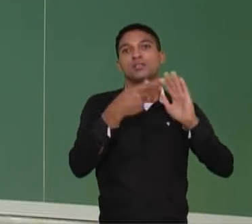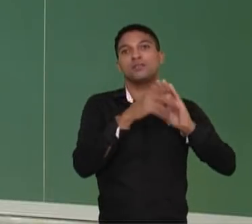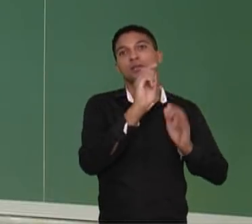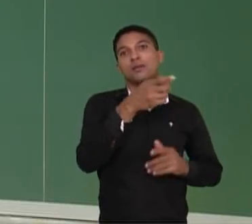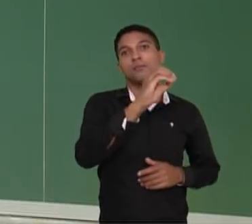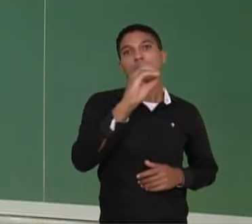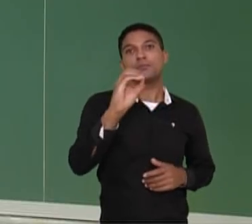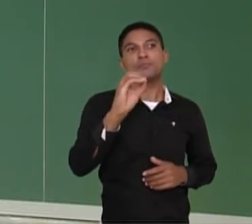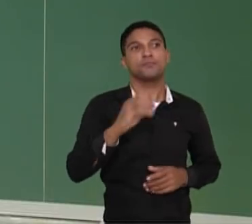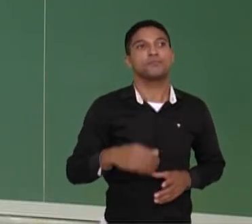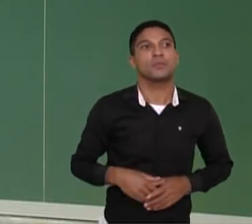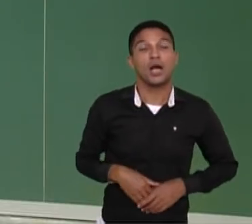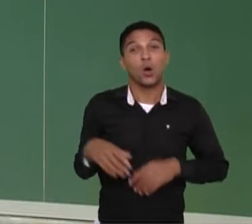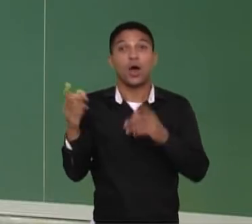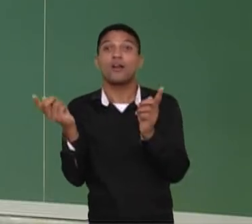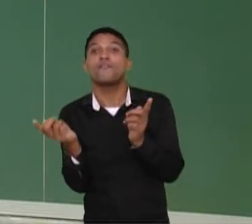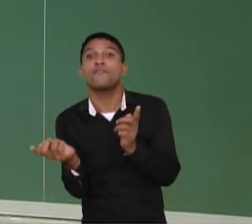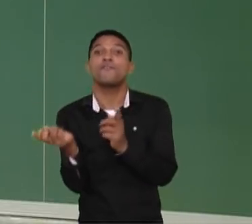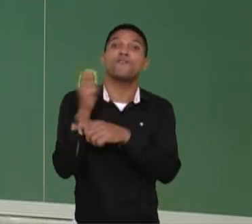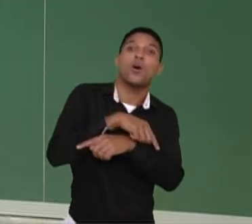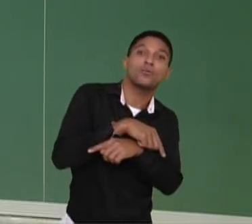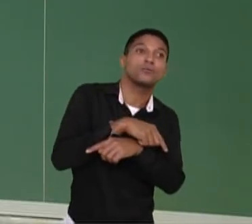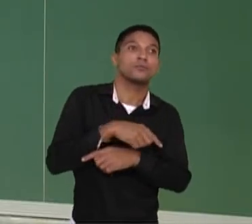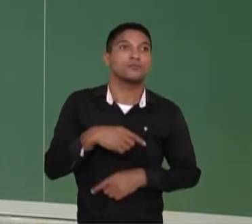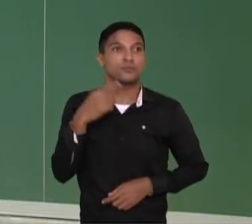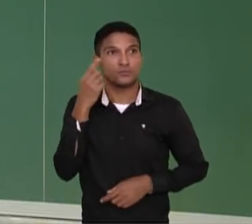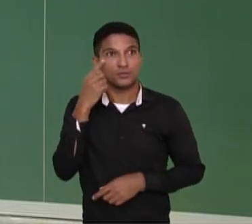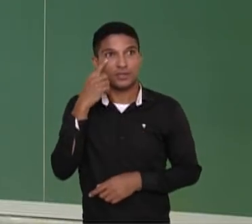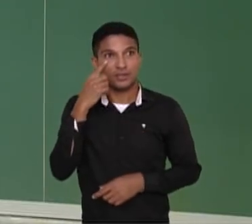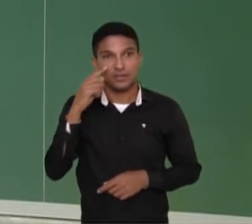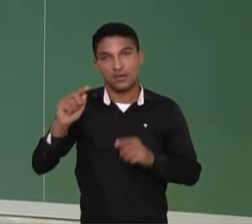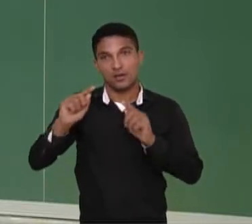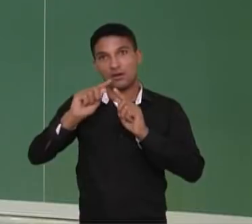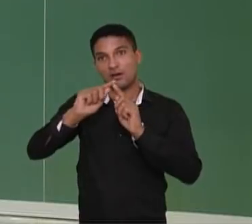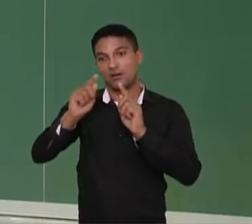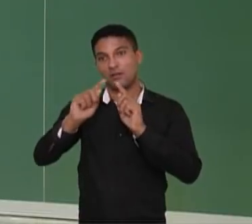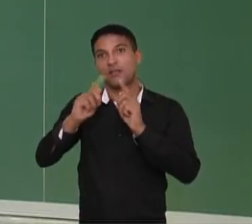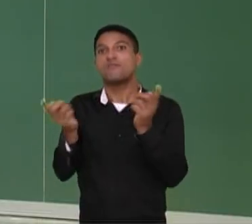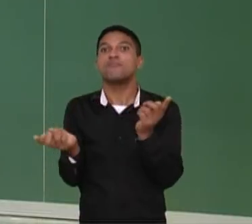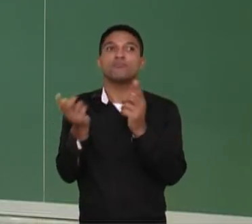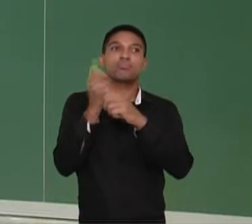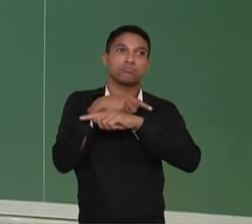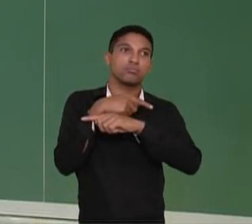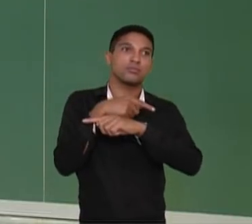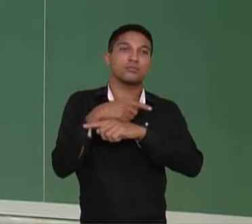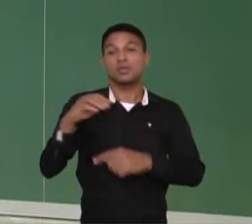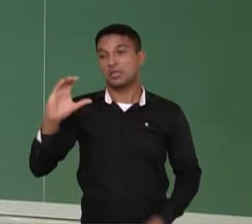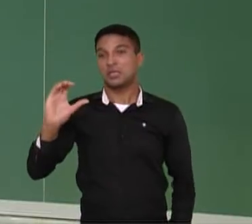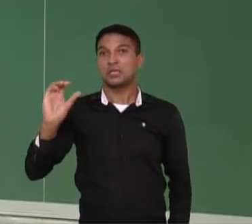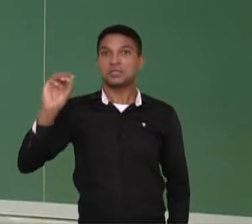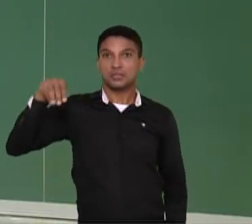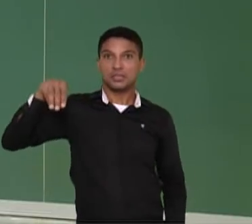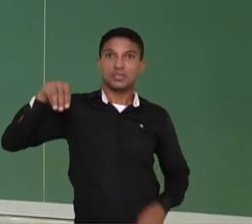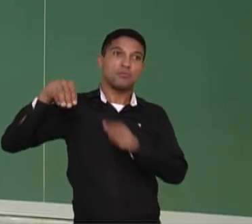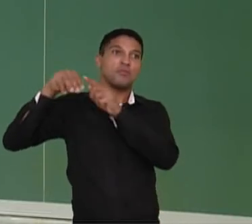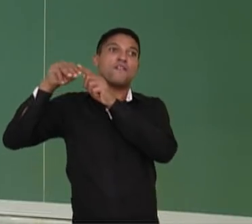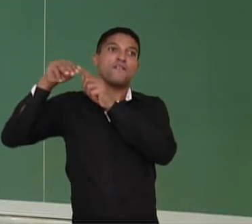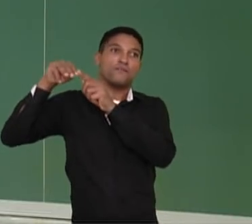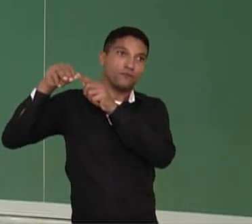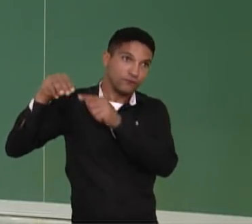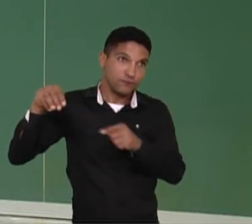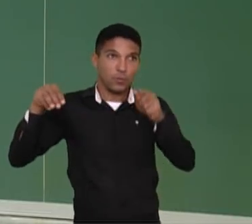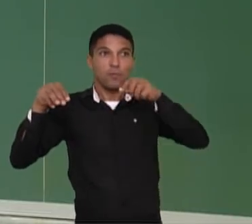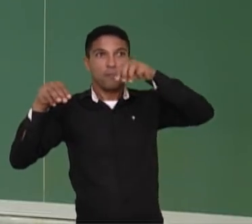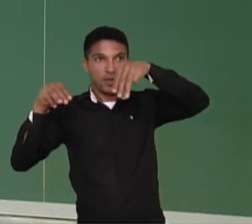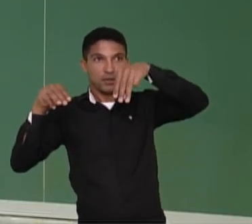metro. Se de metro para centímetro eu multipliquei por 100, caminho inverso, a minha operação também vai ser